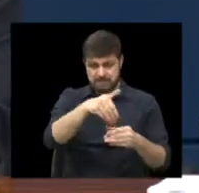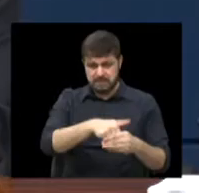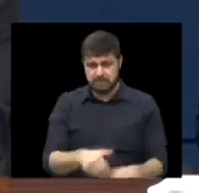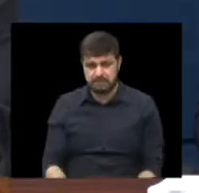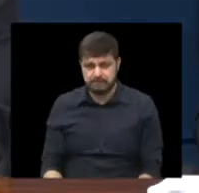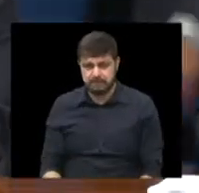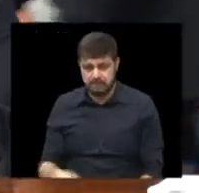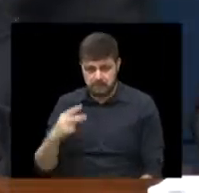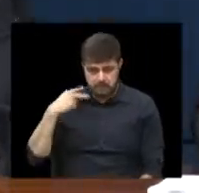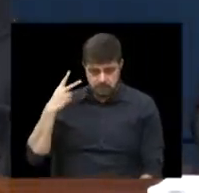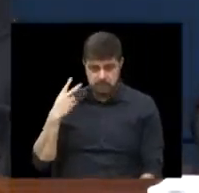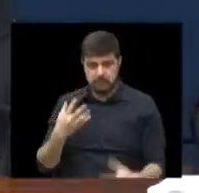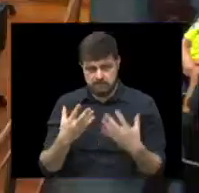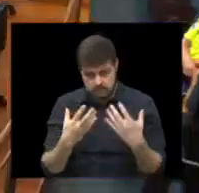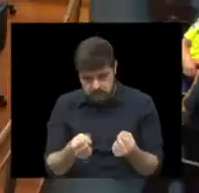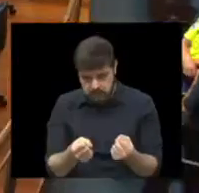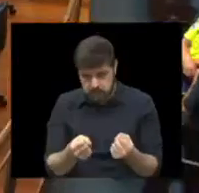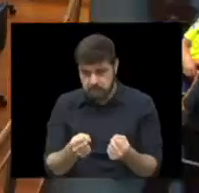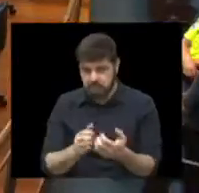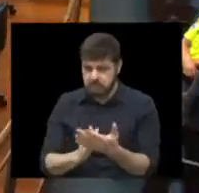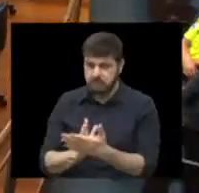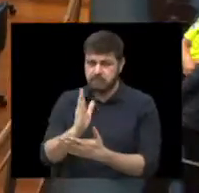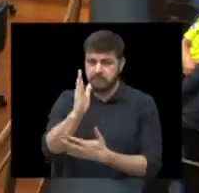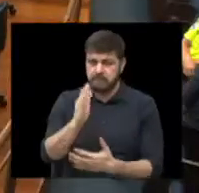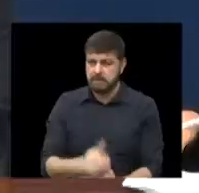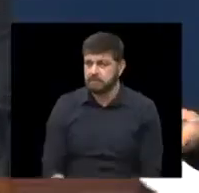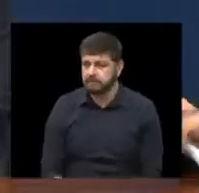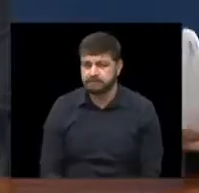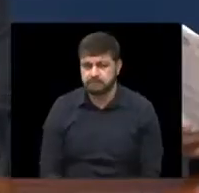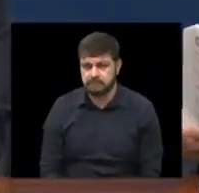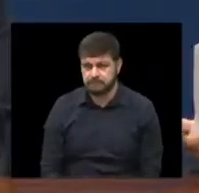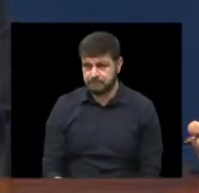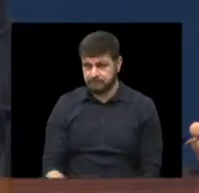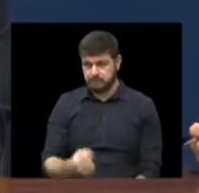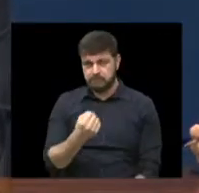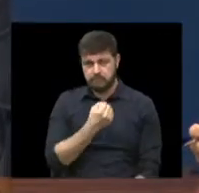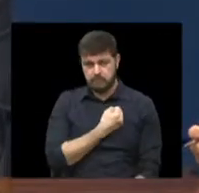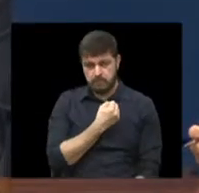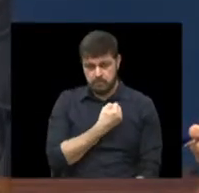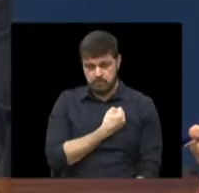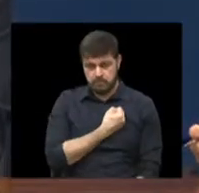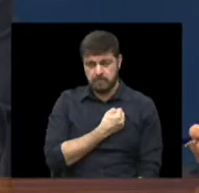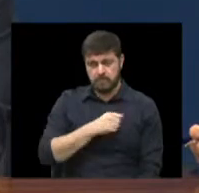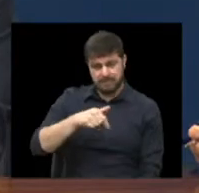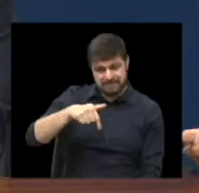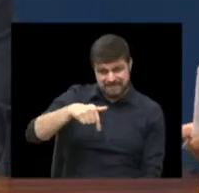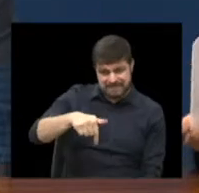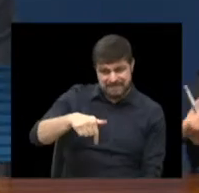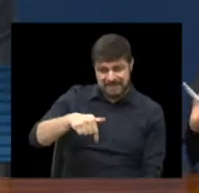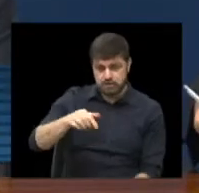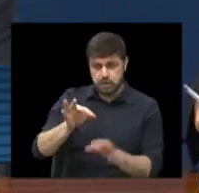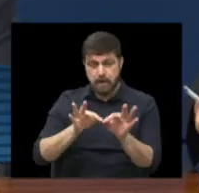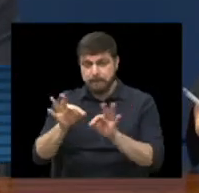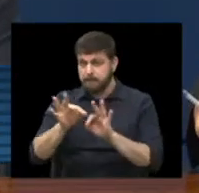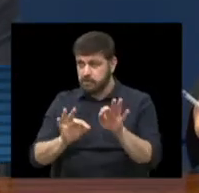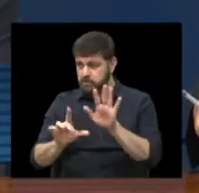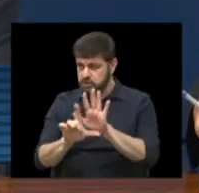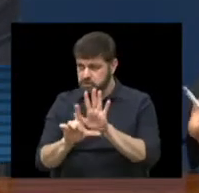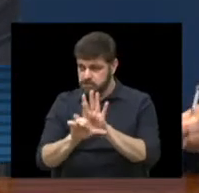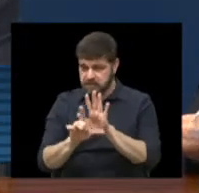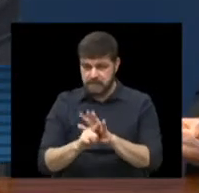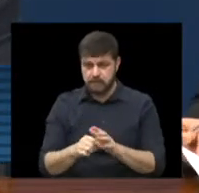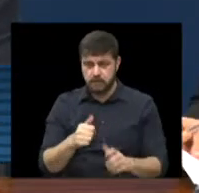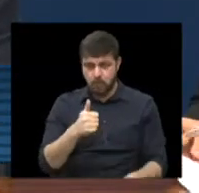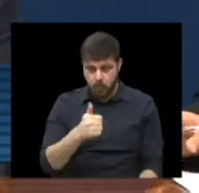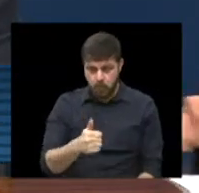votação. Vereadores favoráveis permanecem como estão. Aprovado o item 6 da pauta. Item 7, turno de discussão e votação do projeto de